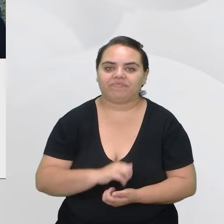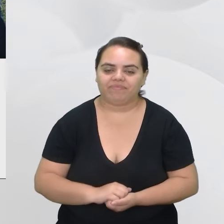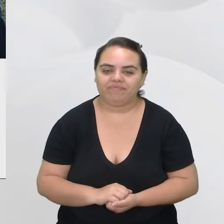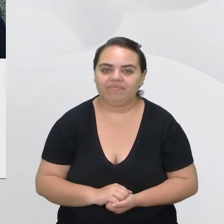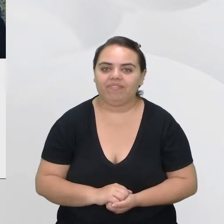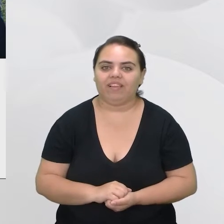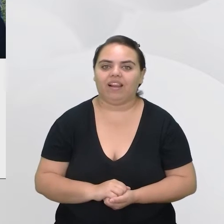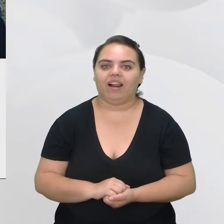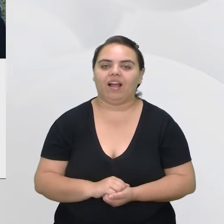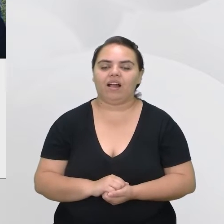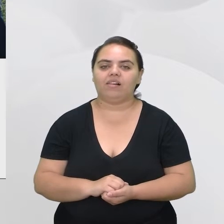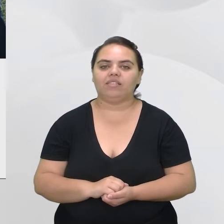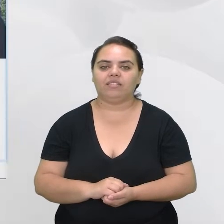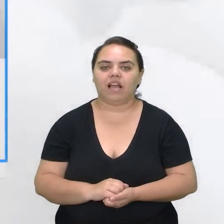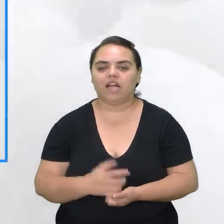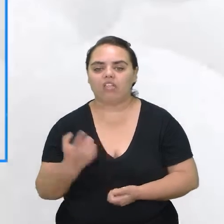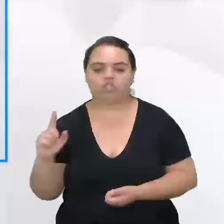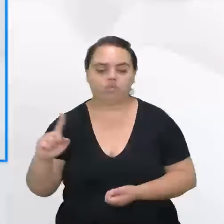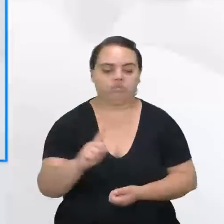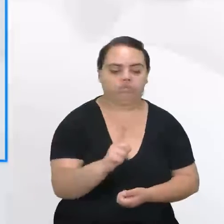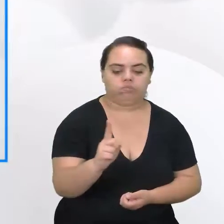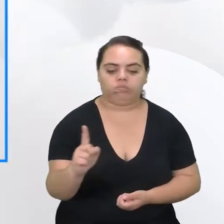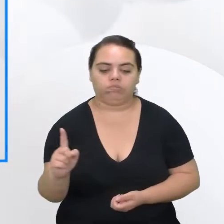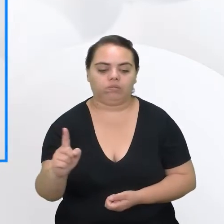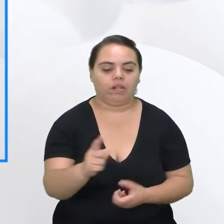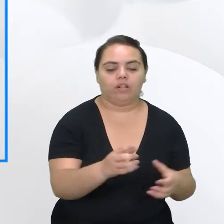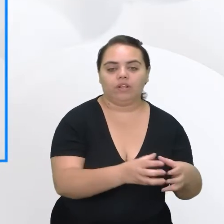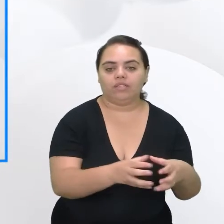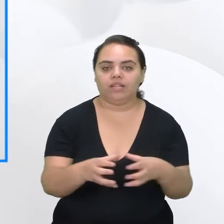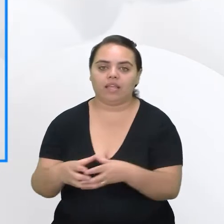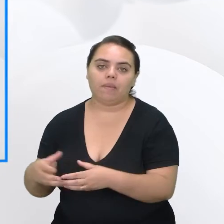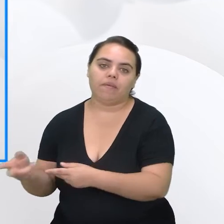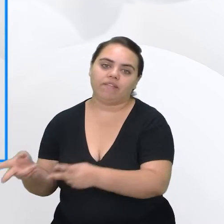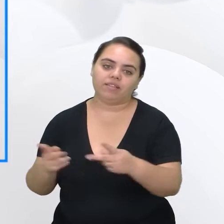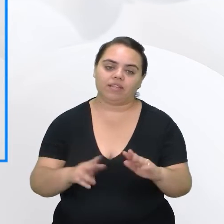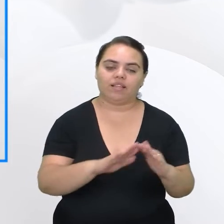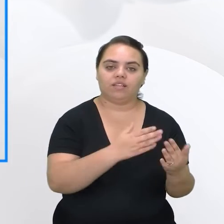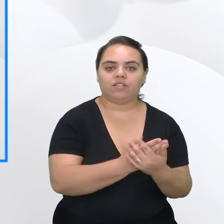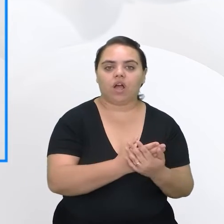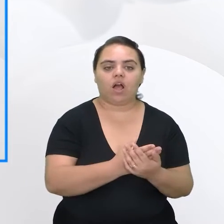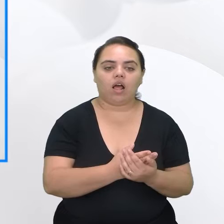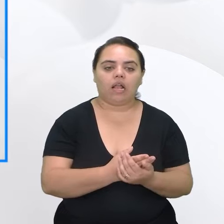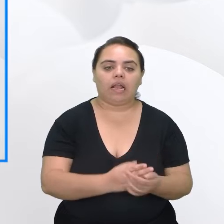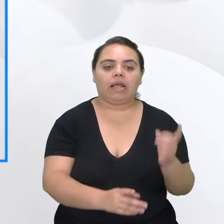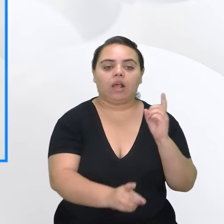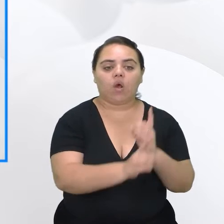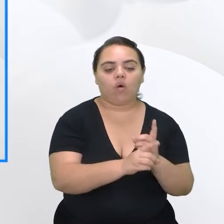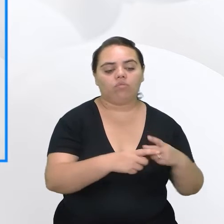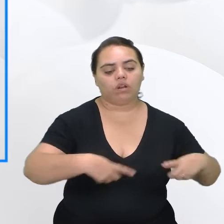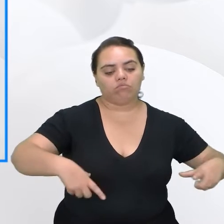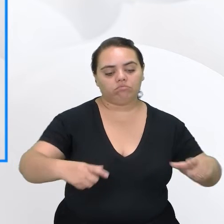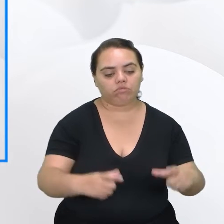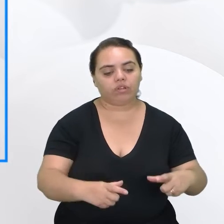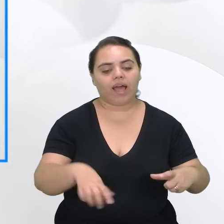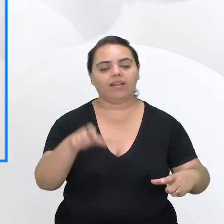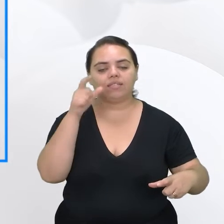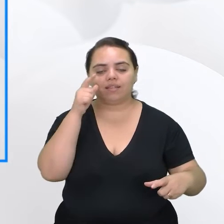E aí a gente circula, previamente a nossa equipe visita a escola e também identifica áreas interessantes para